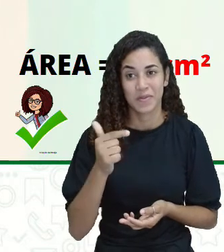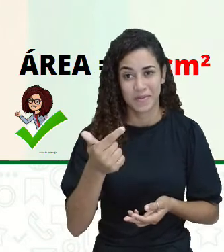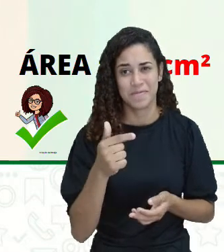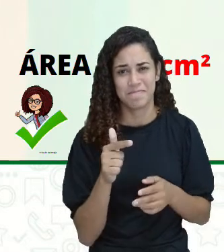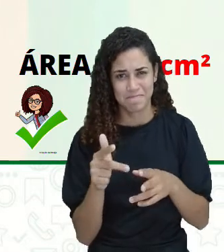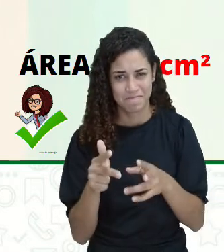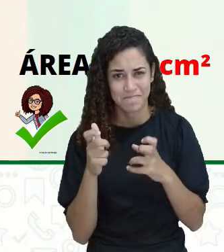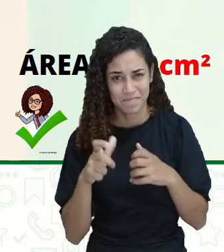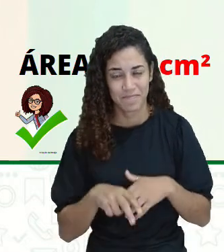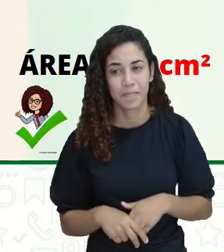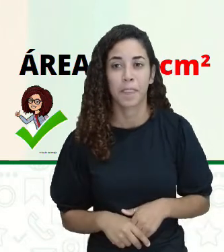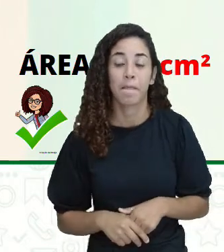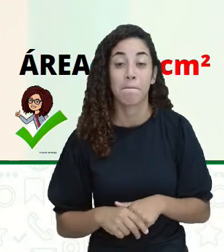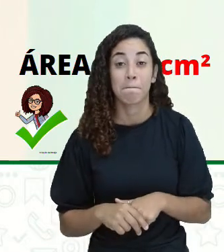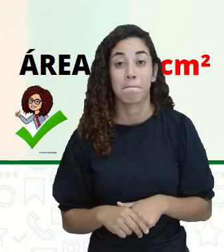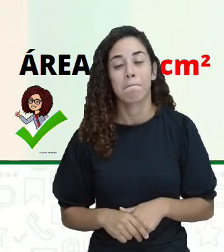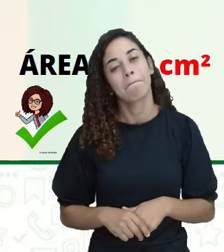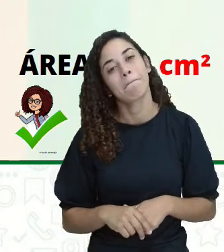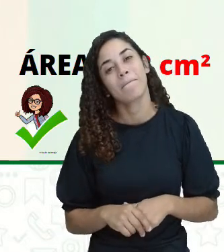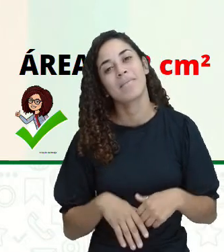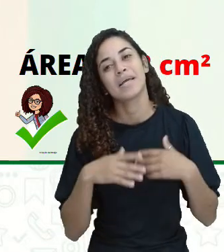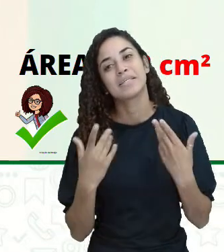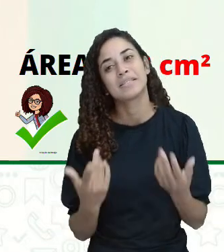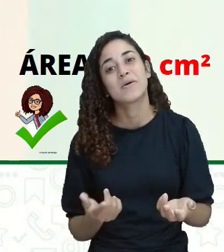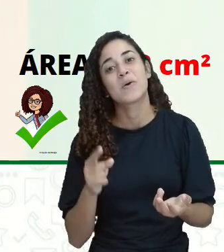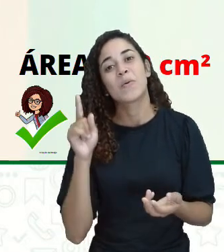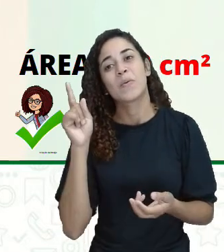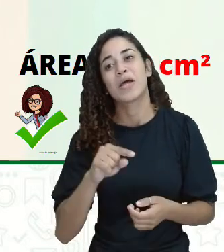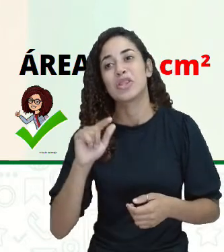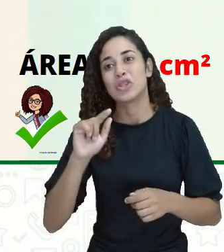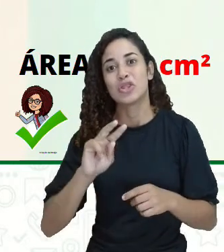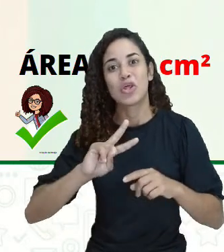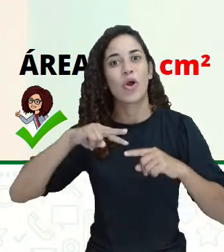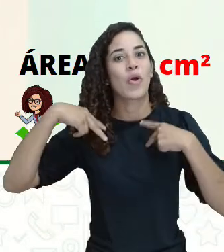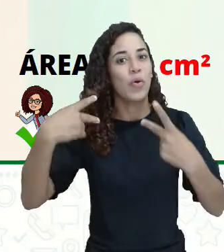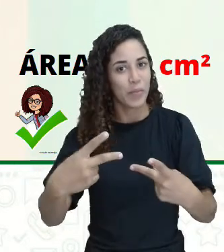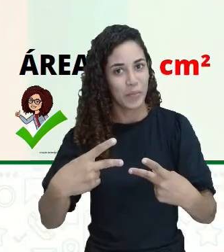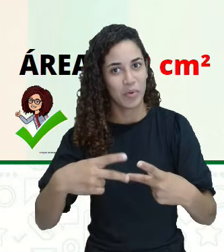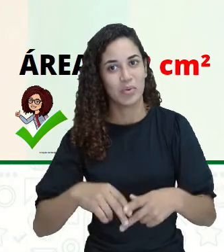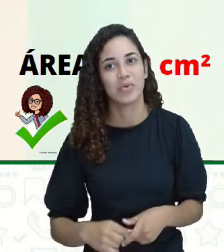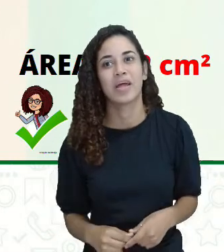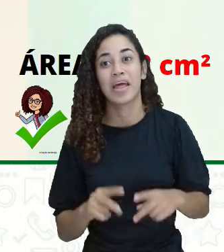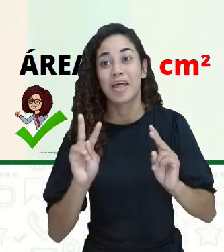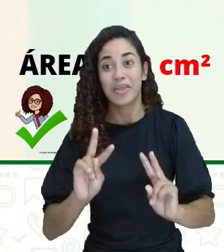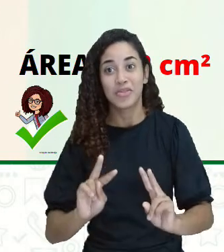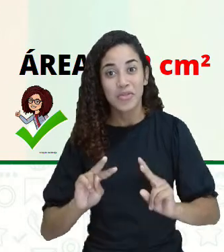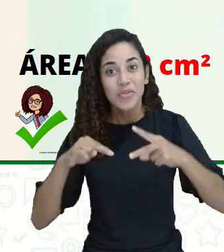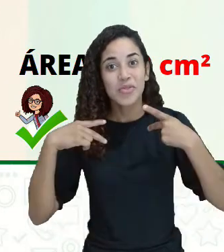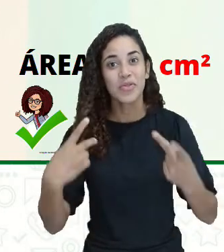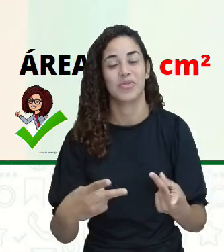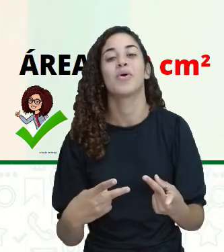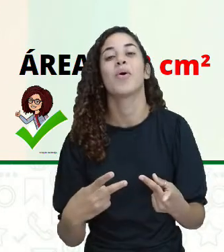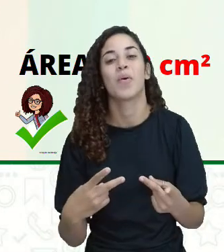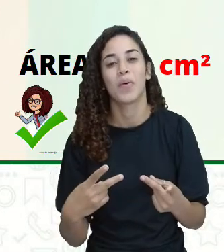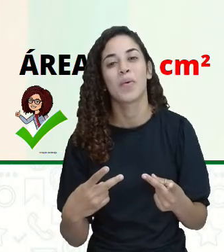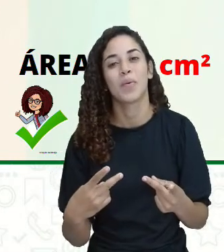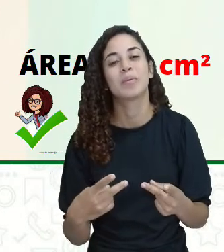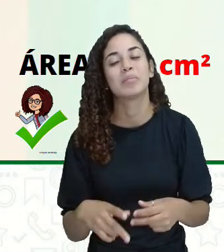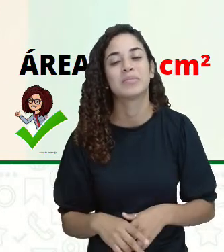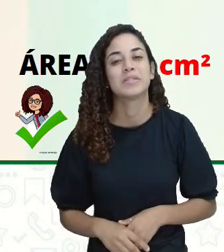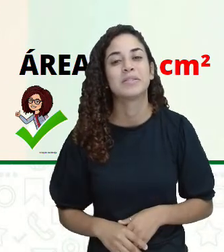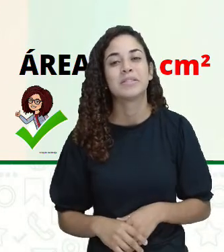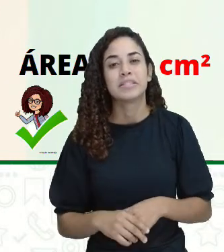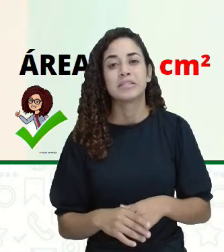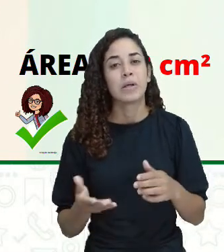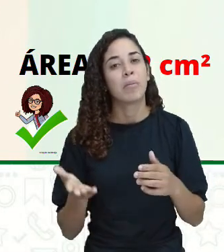Perceberam? Então, ele é o dobro, concordam? Ele é o dobro do polígono vermelho, onde eu